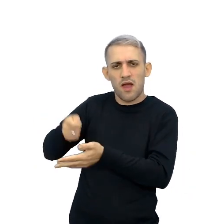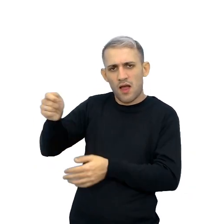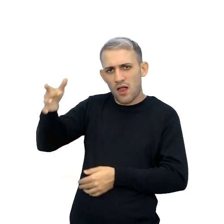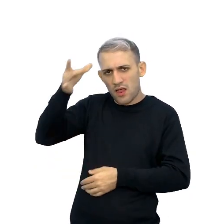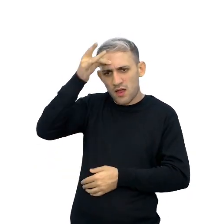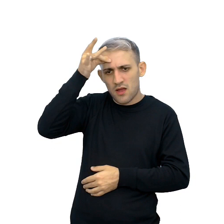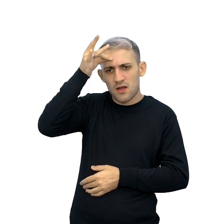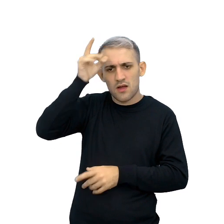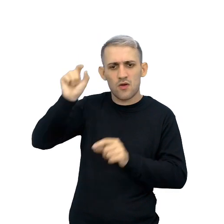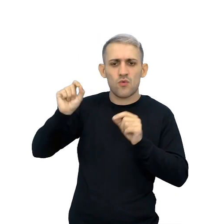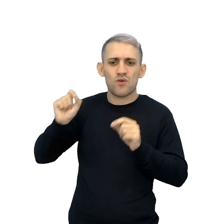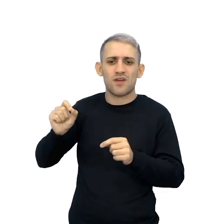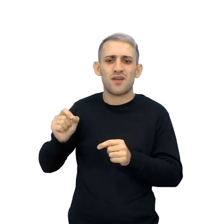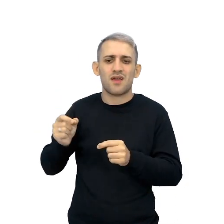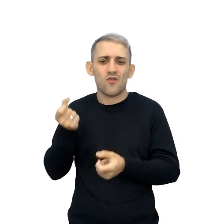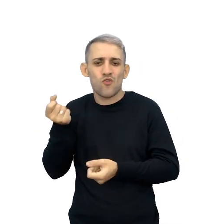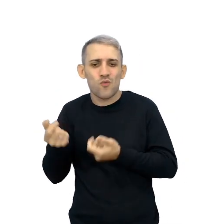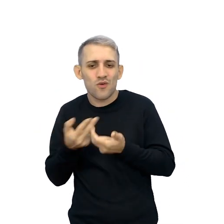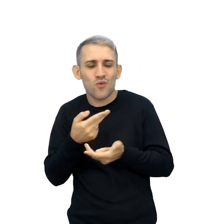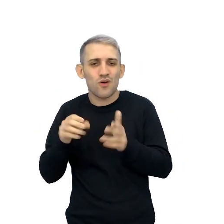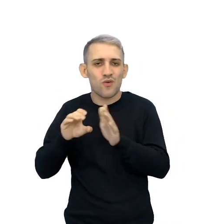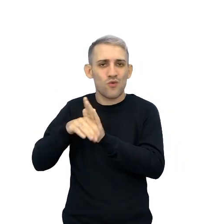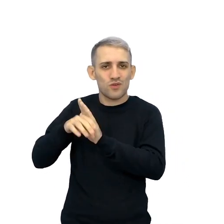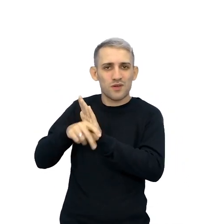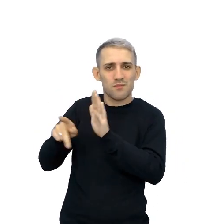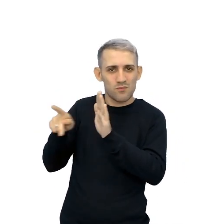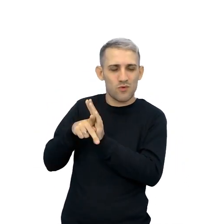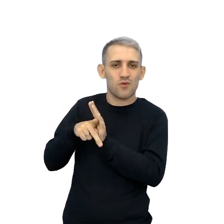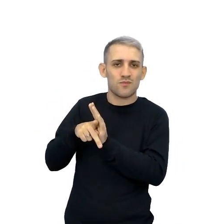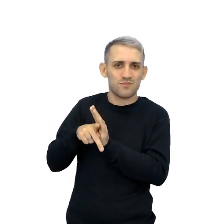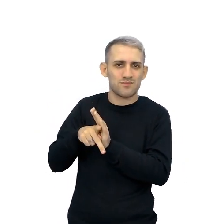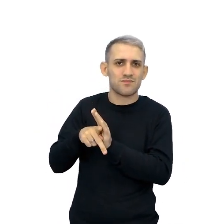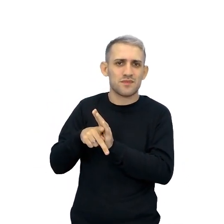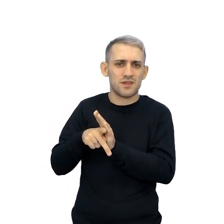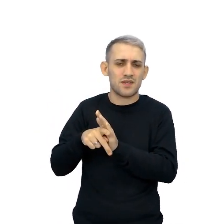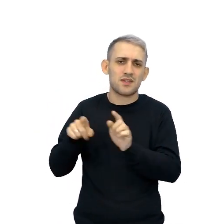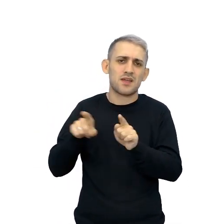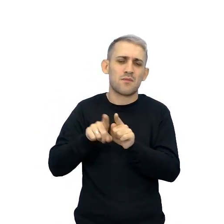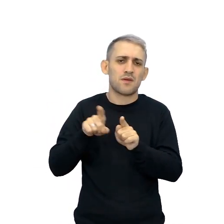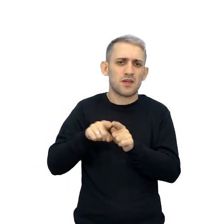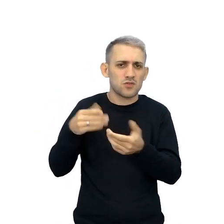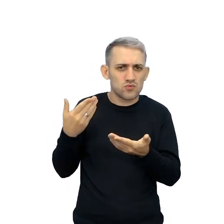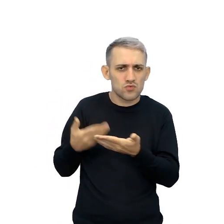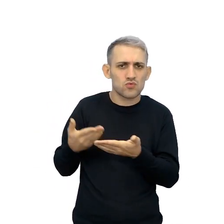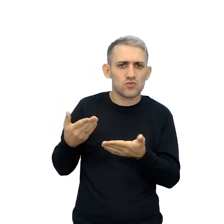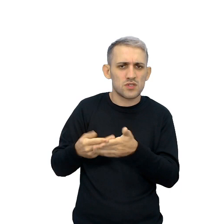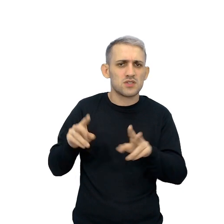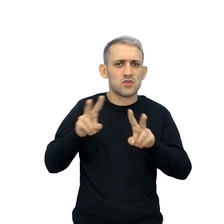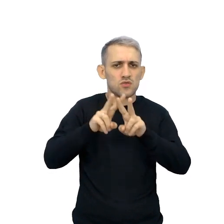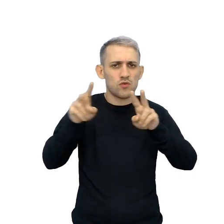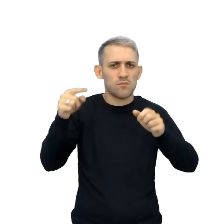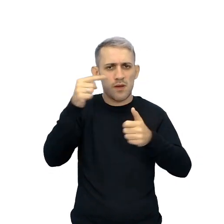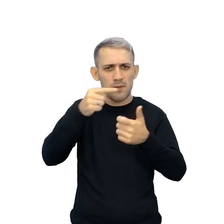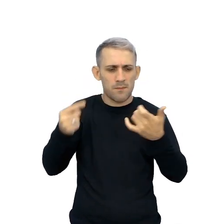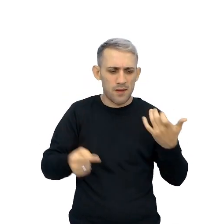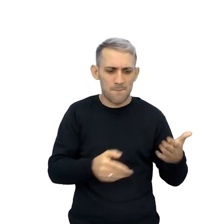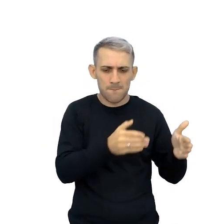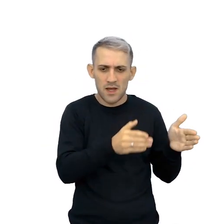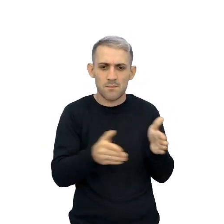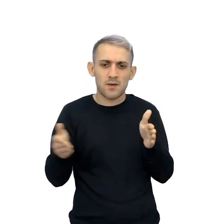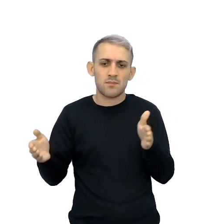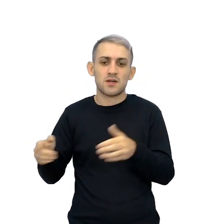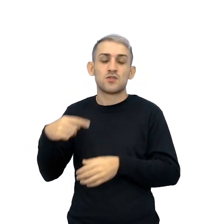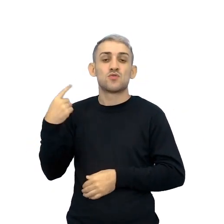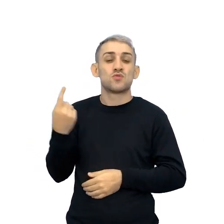decoração alguns conceitos, né? E falando e estudando, né, entendendo todas essas etapas, a gente